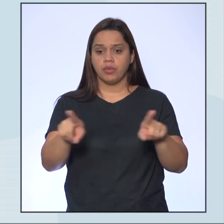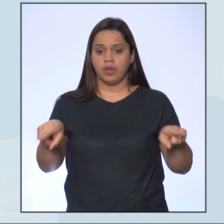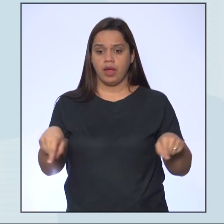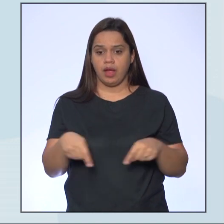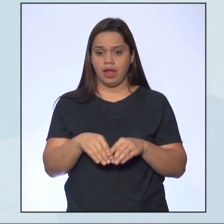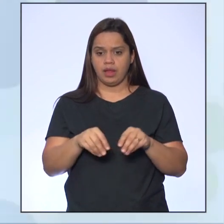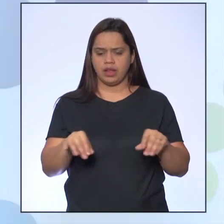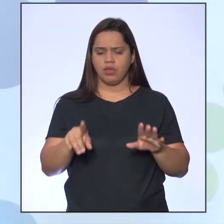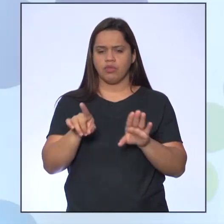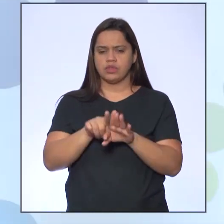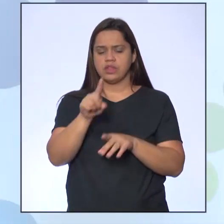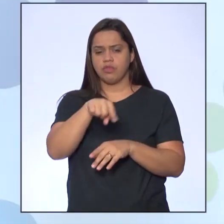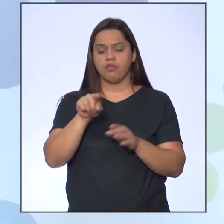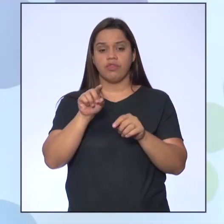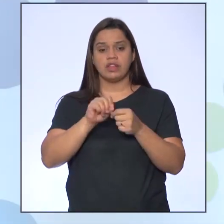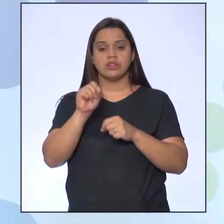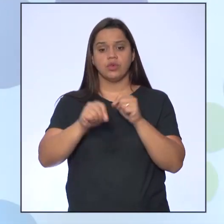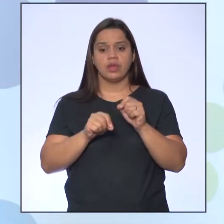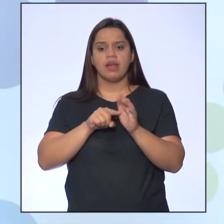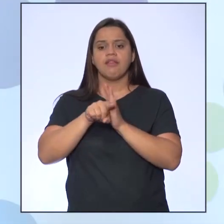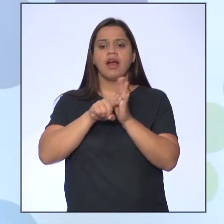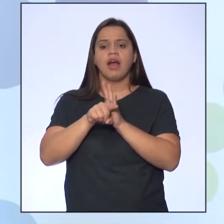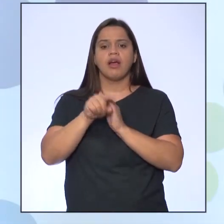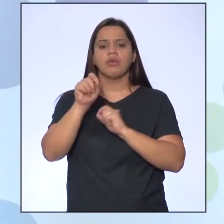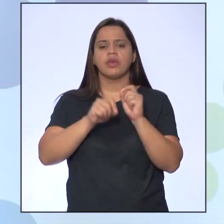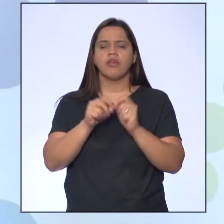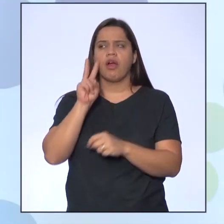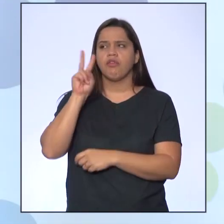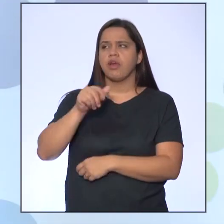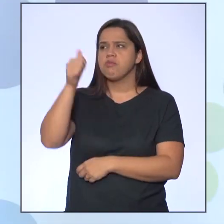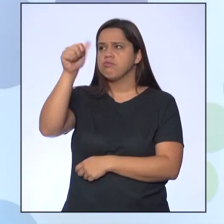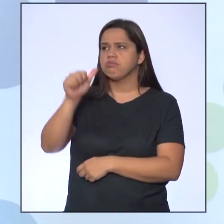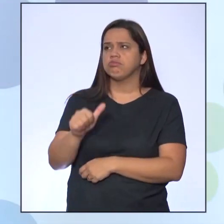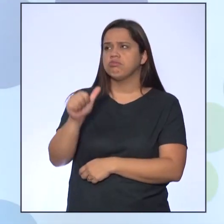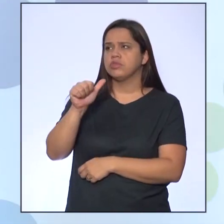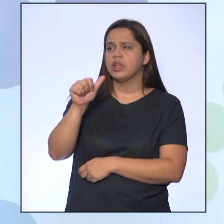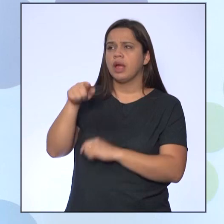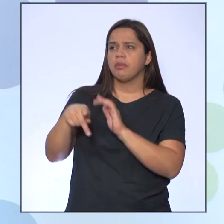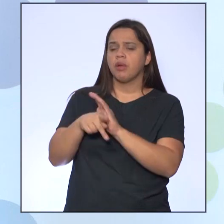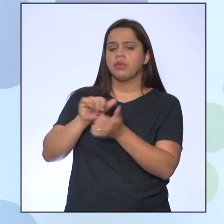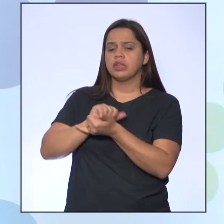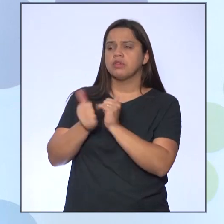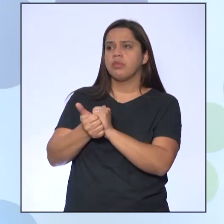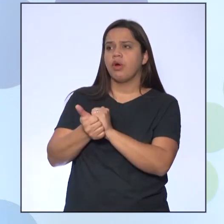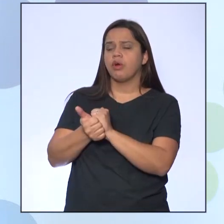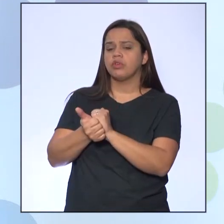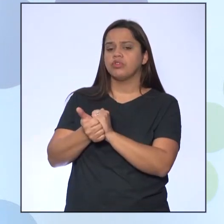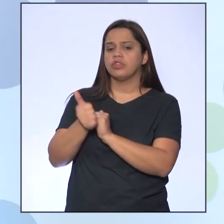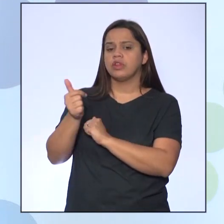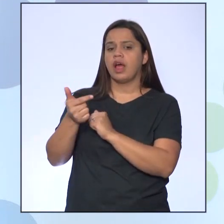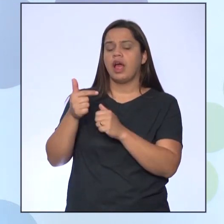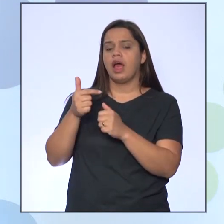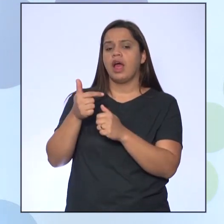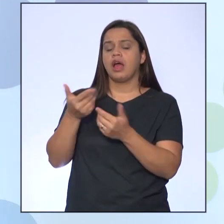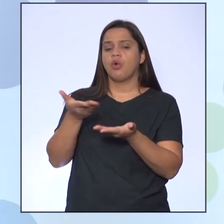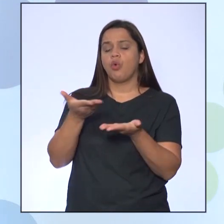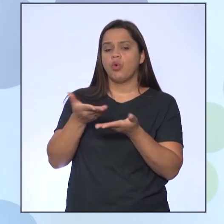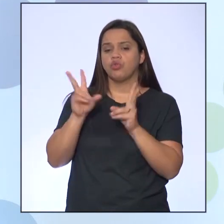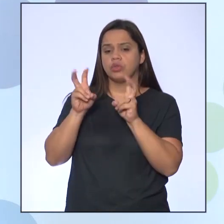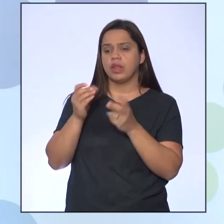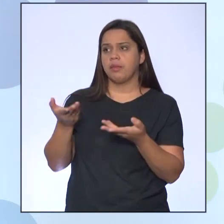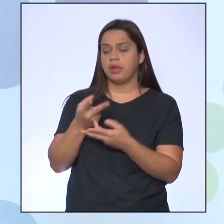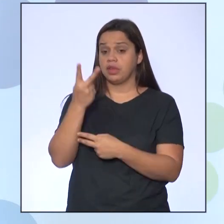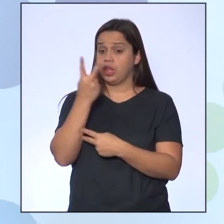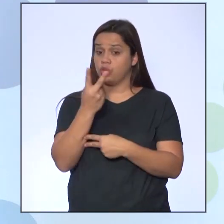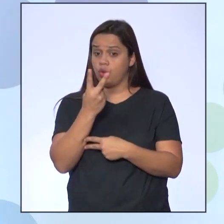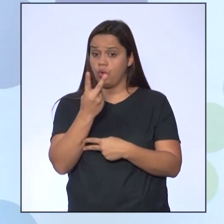para vocês analisarem essa imagem e dizer que esporte nós estamos tratando nessa aula, né? Aí nós temos dois esportes, tá? Quais